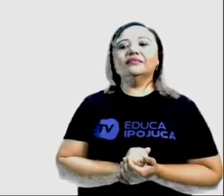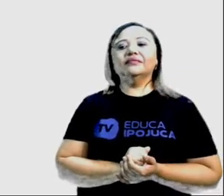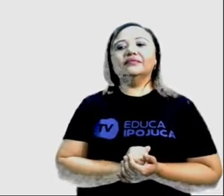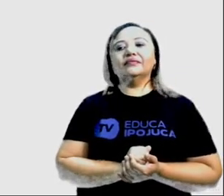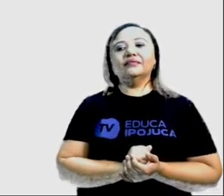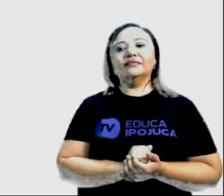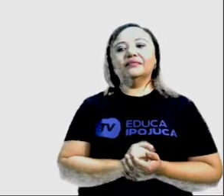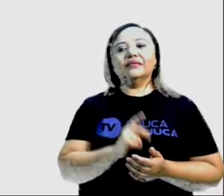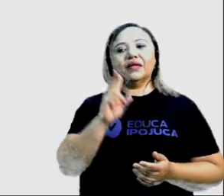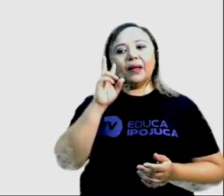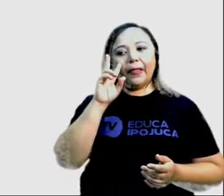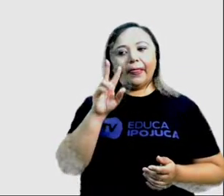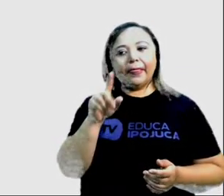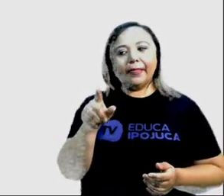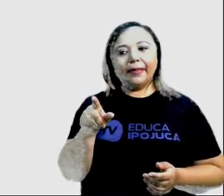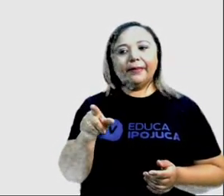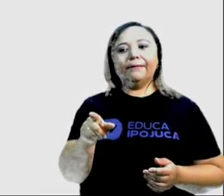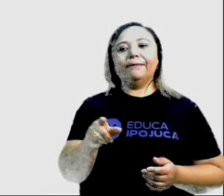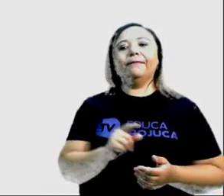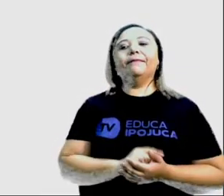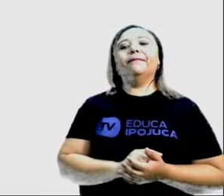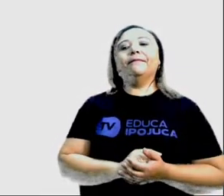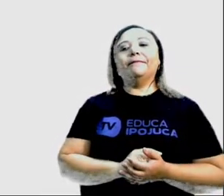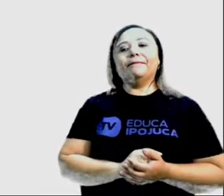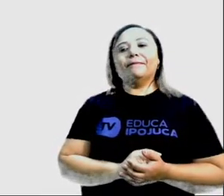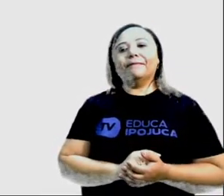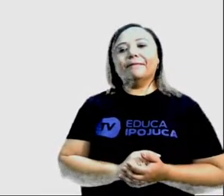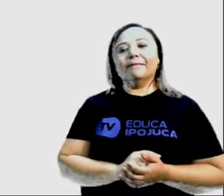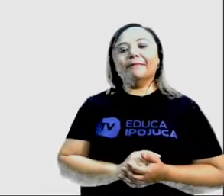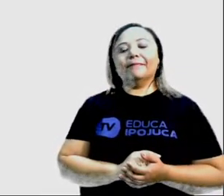Olha, é só pegar aquela